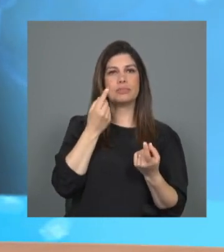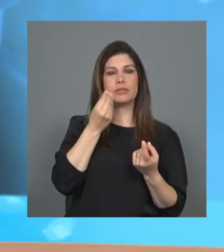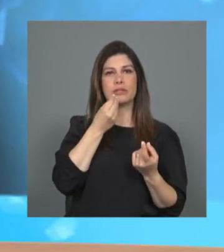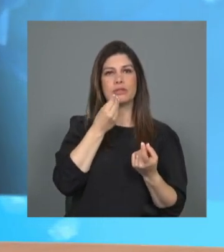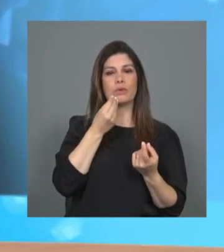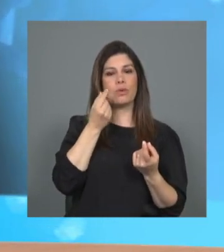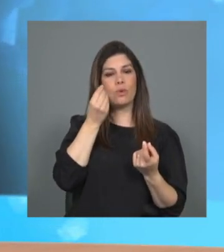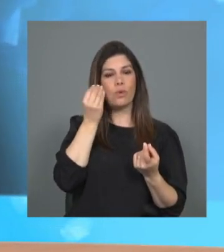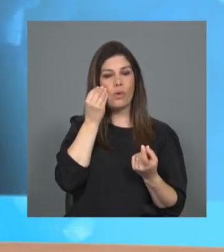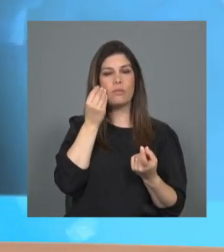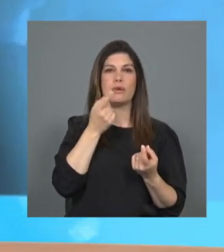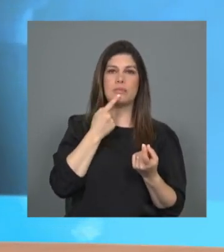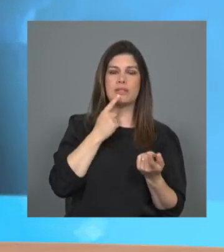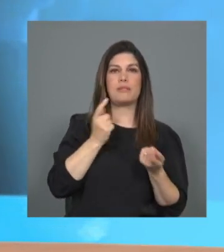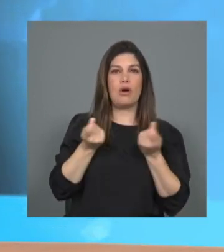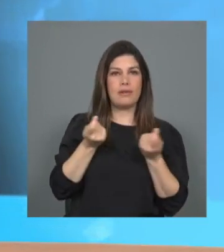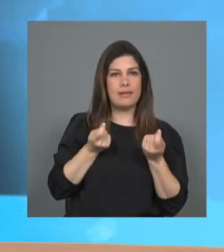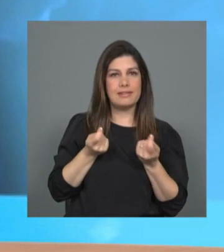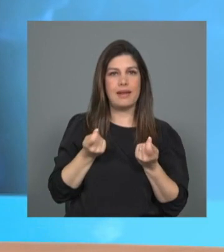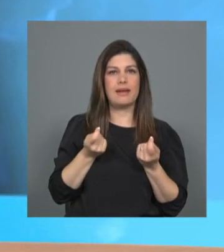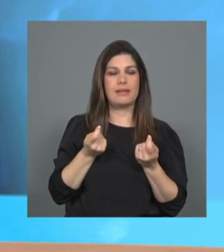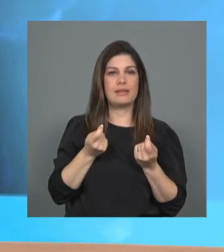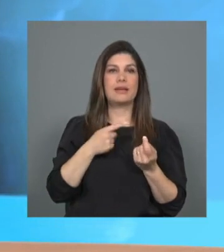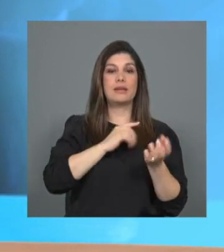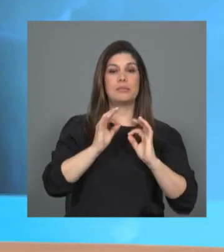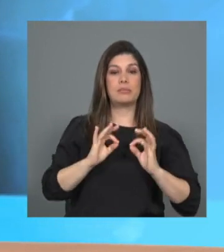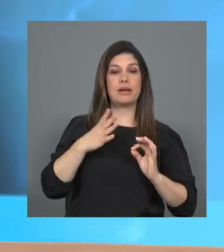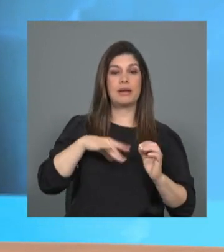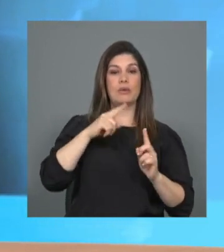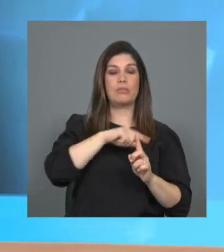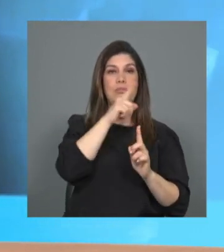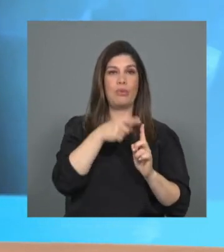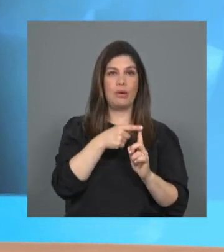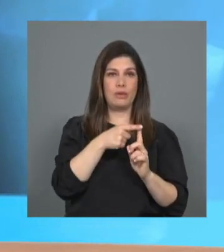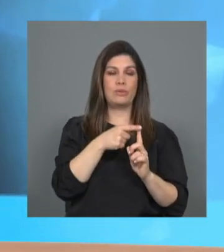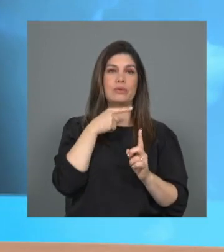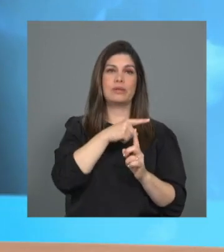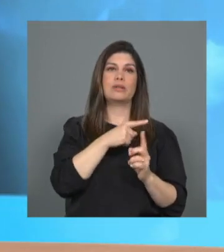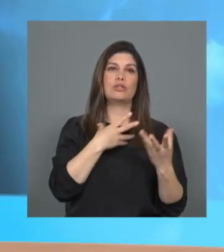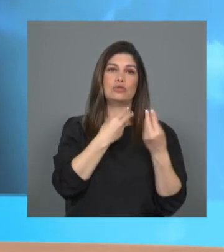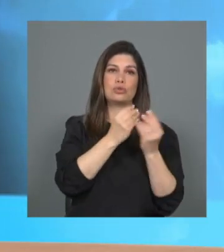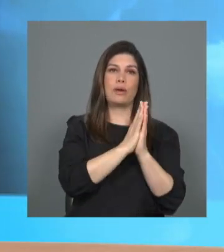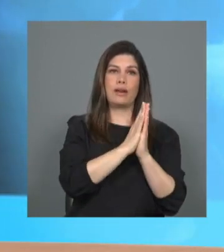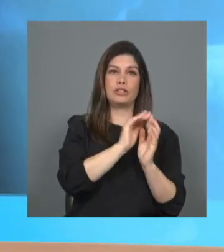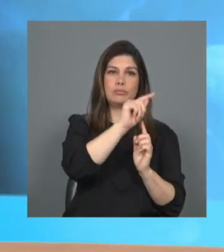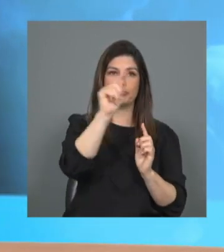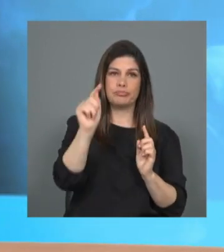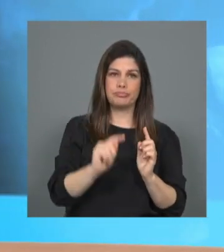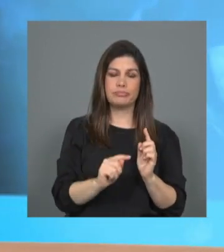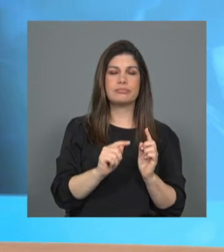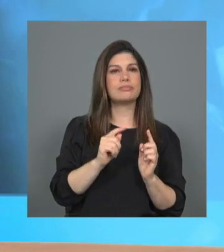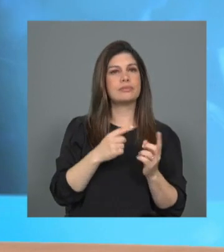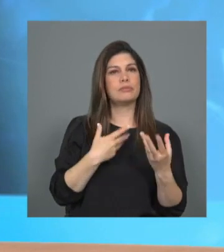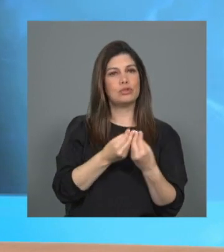segundo o casal responsável pela pastoral familiar, durante o próximo ano, preparar um roteiro juntamente com as dioceses para perceber de que forma é que se consegue melhorar